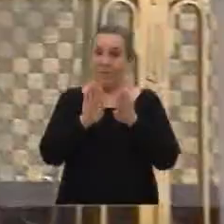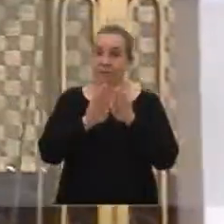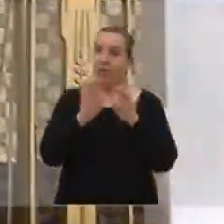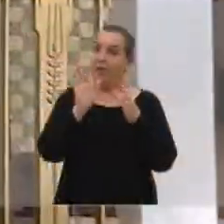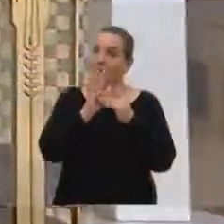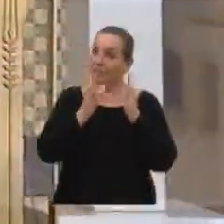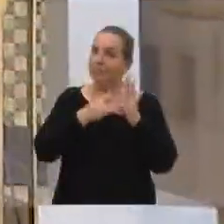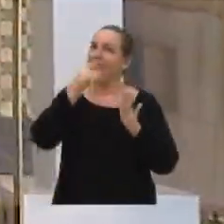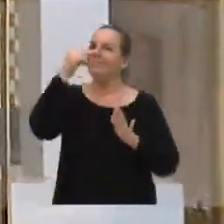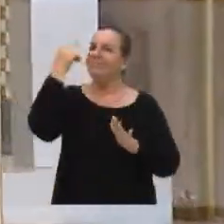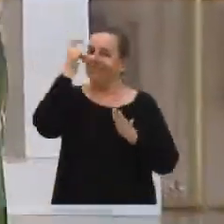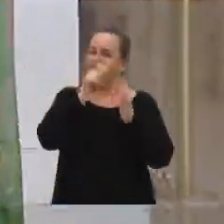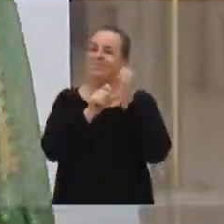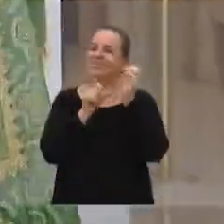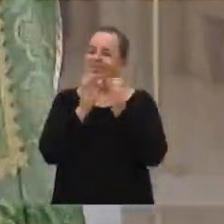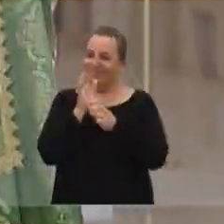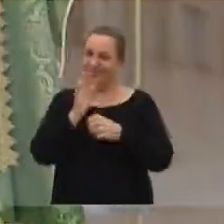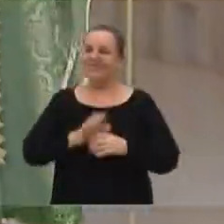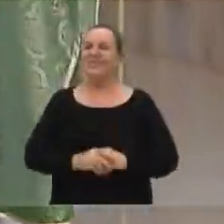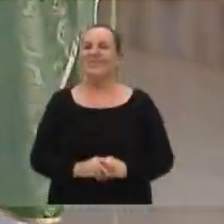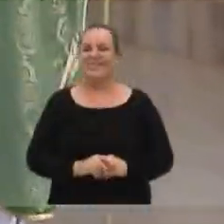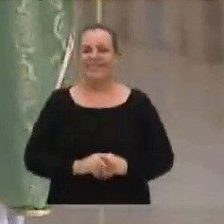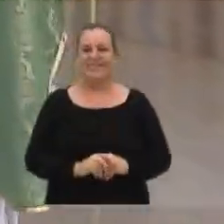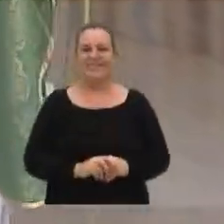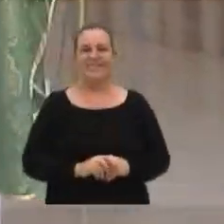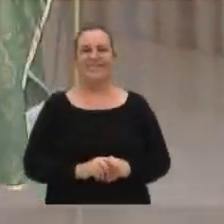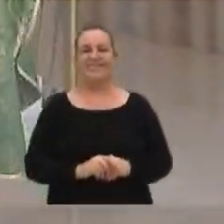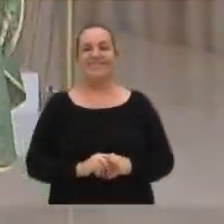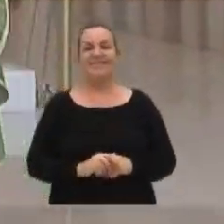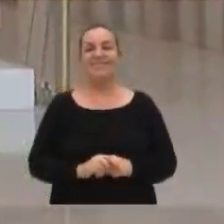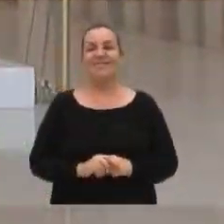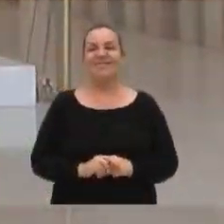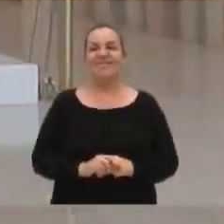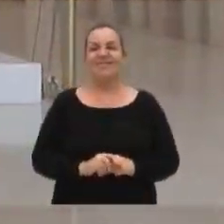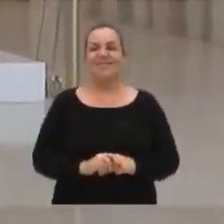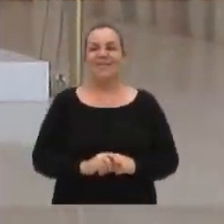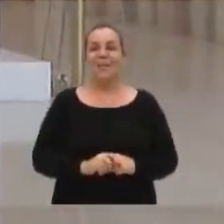e Jesus das Santas Chagas,